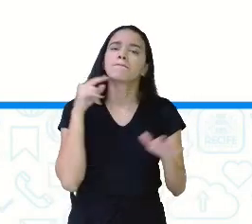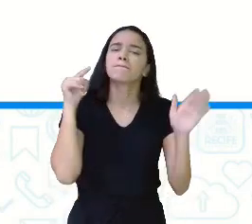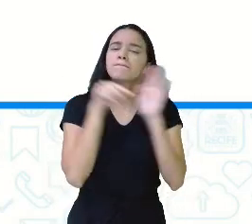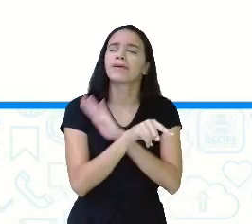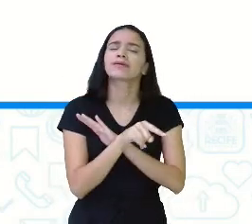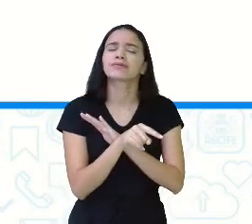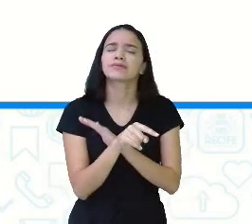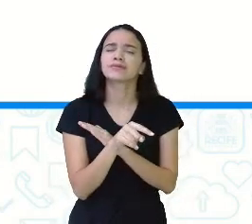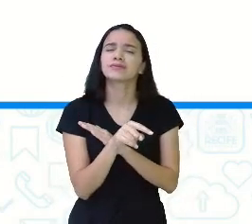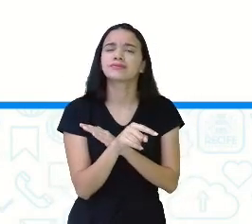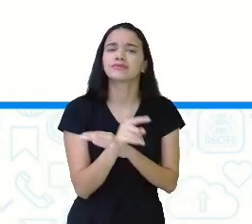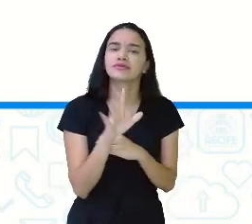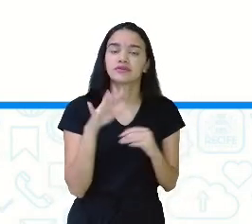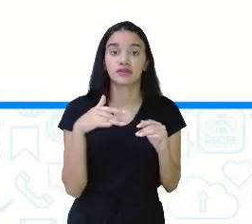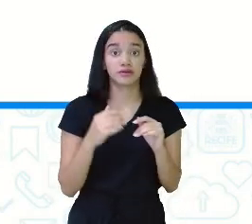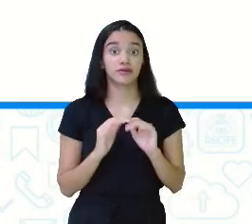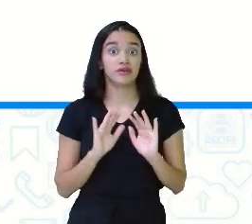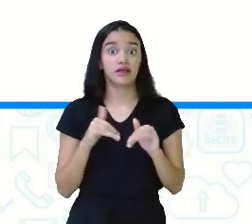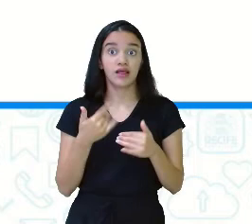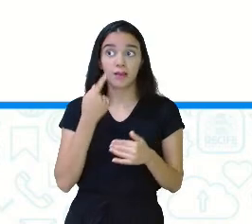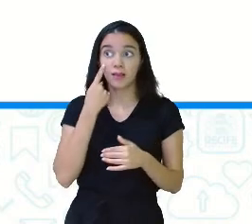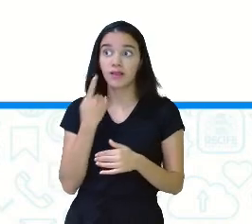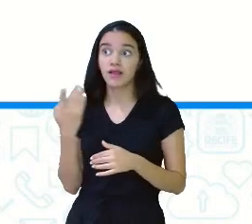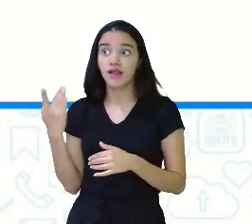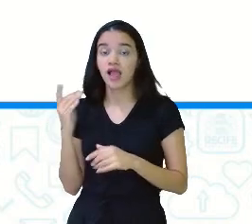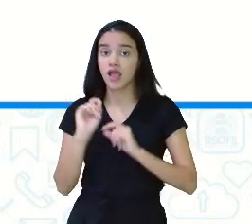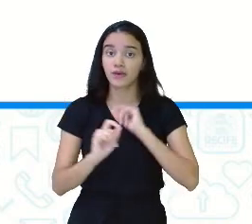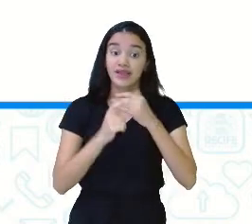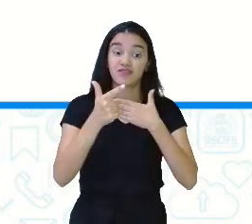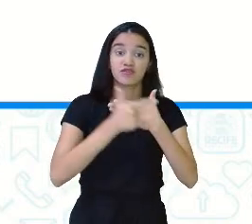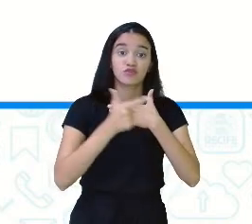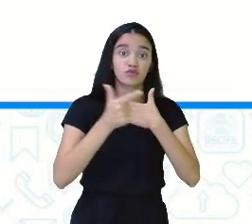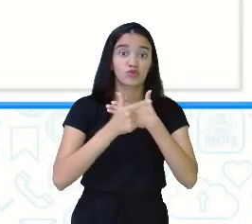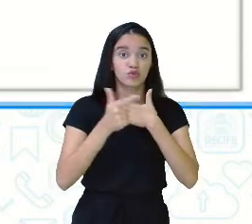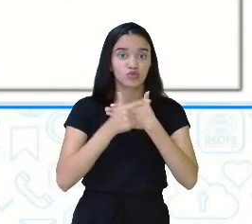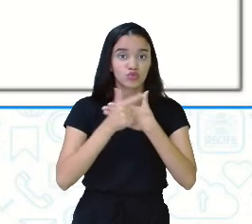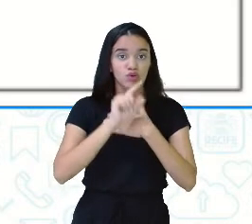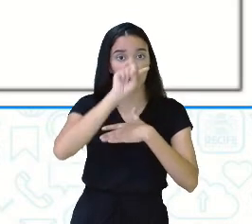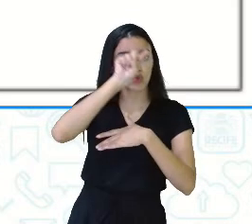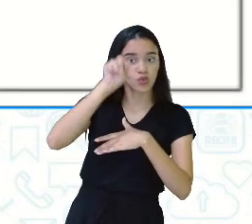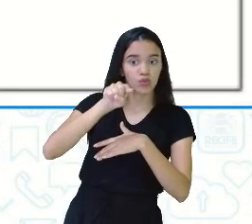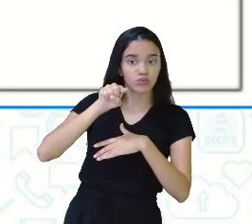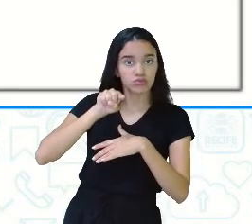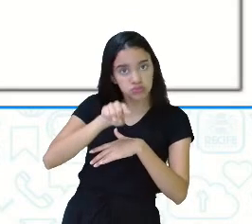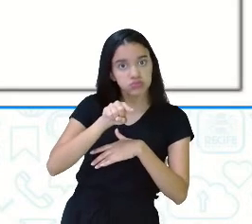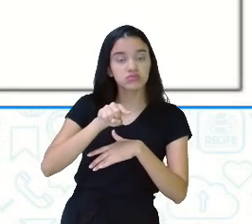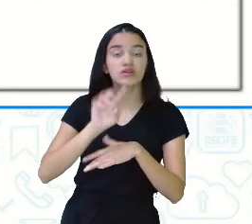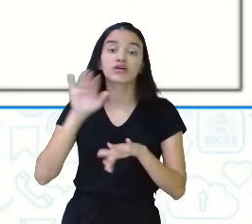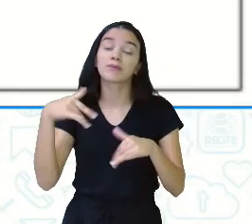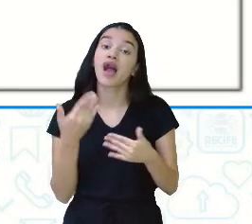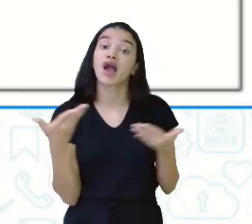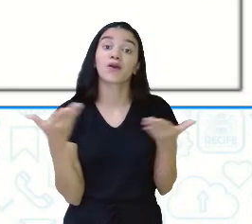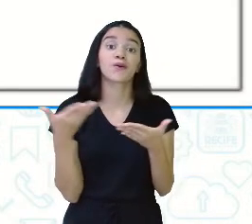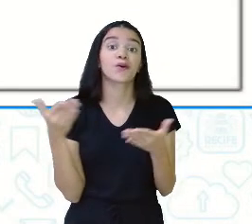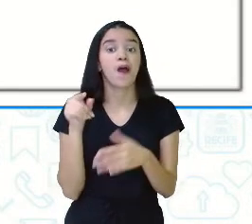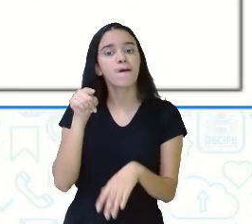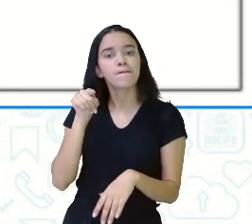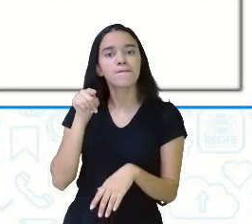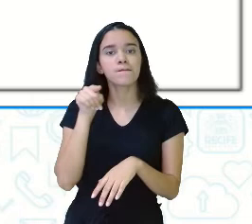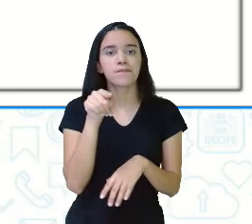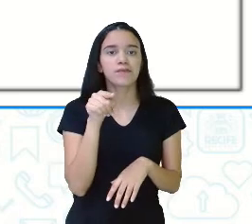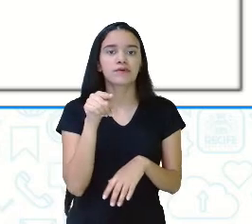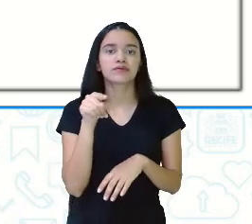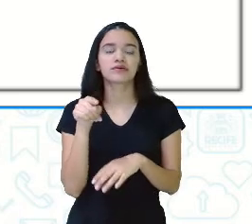pergunta ao interlocutor. Esse é a função do sinal de interrogação. Já o ponto final, ele encerra